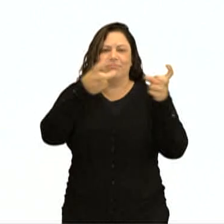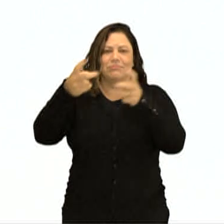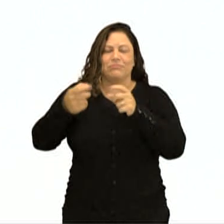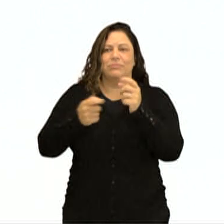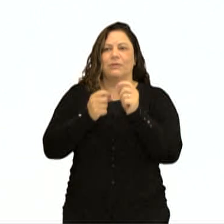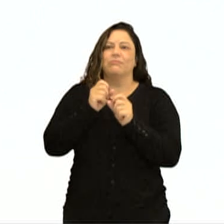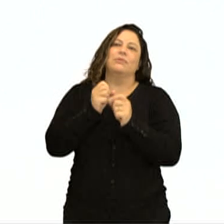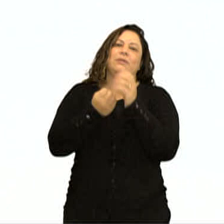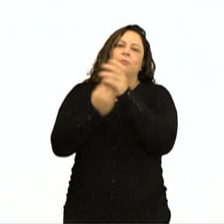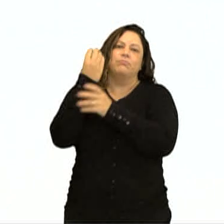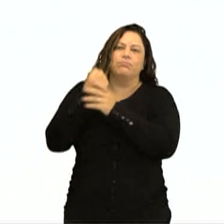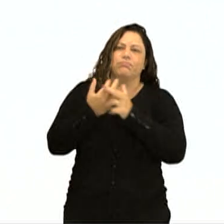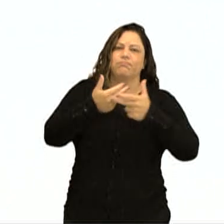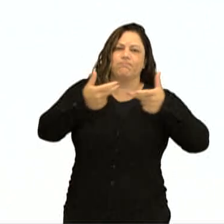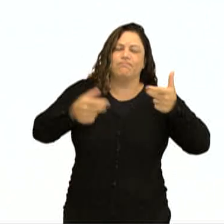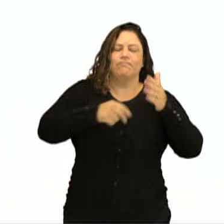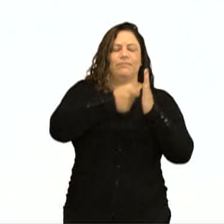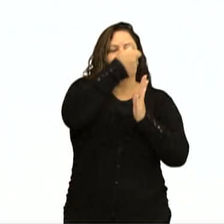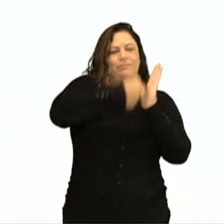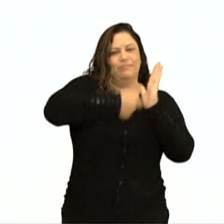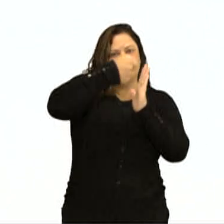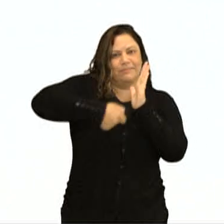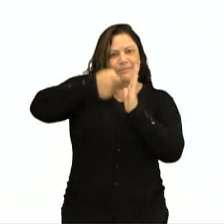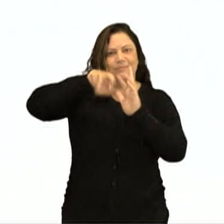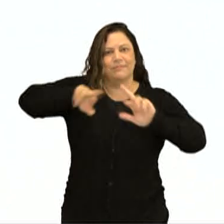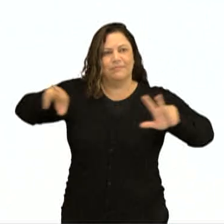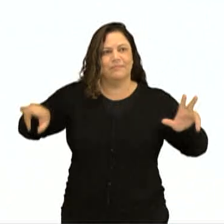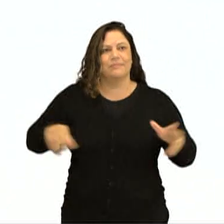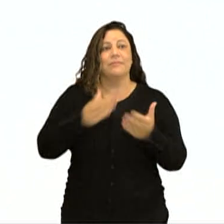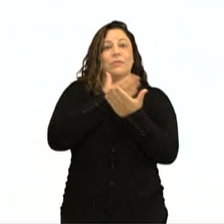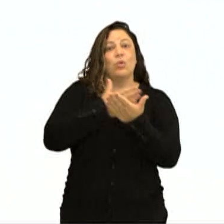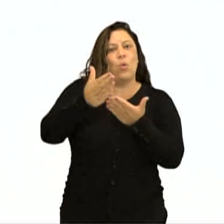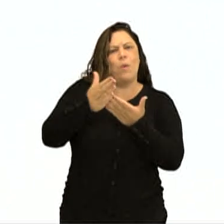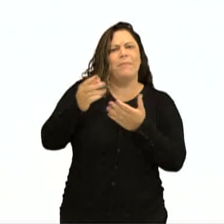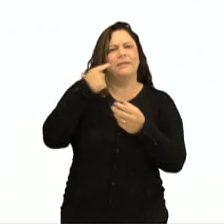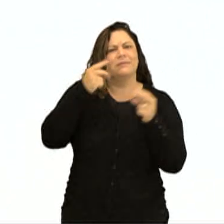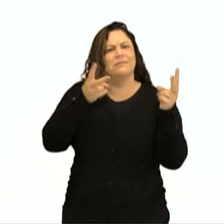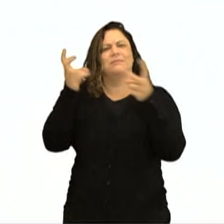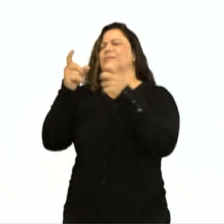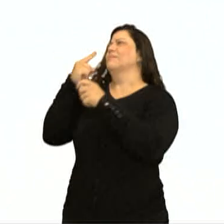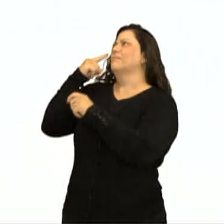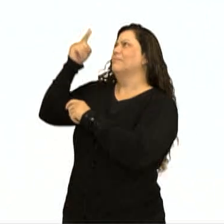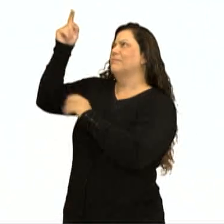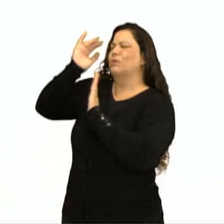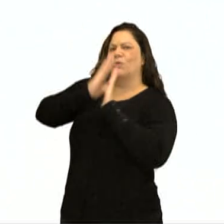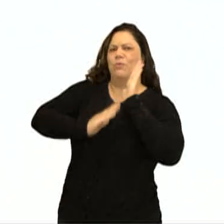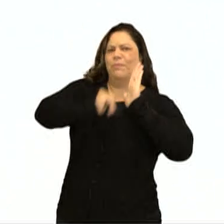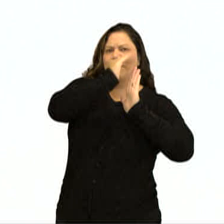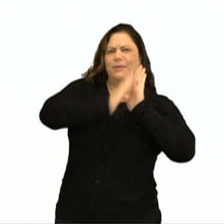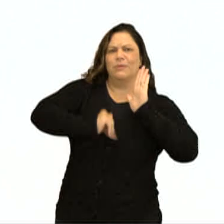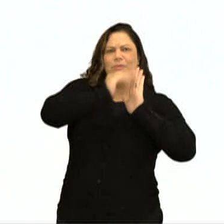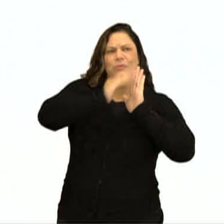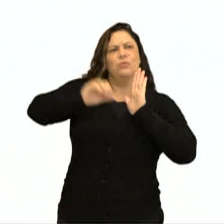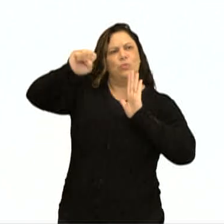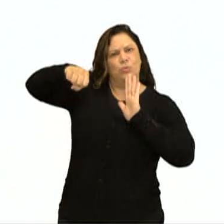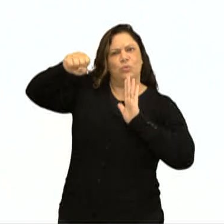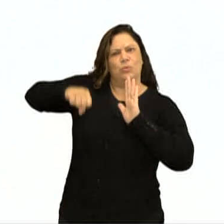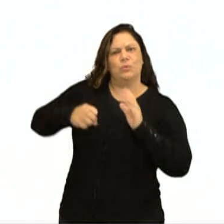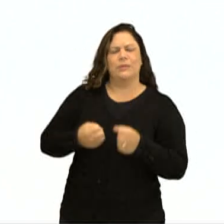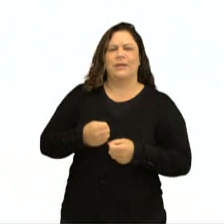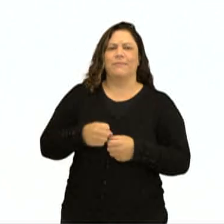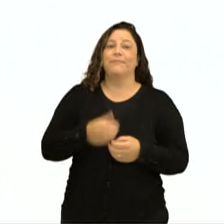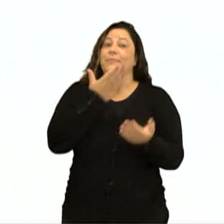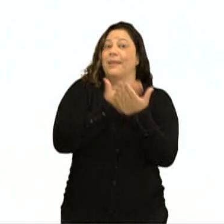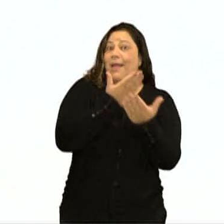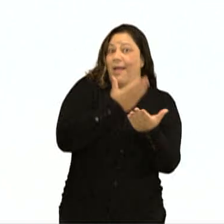inversos. E começando com uma pintura, isso mesmo, com uma pintura. A aula é de poema, mas começamos